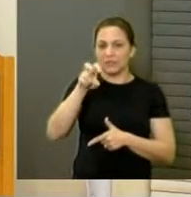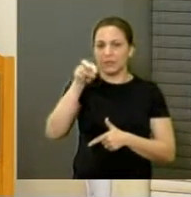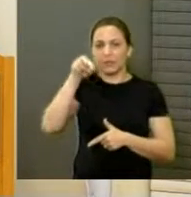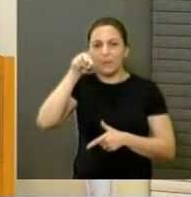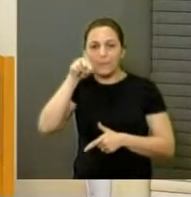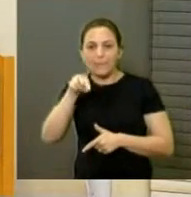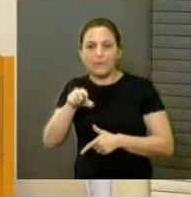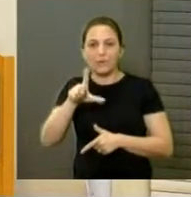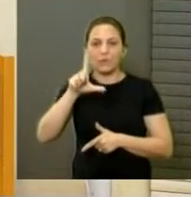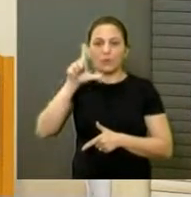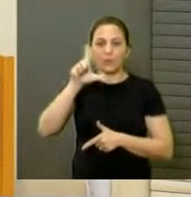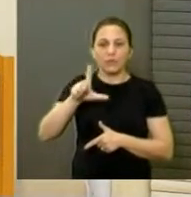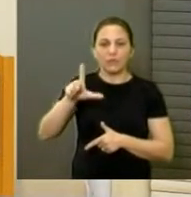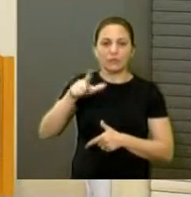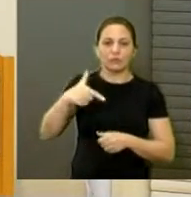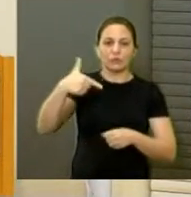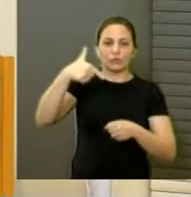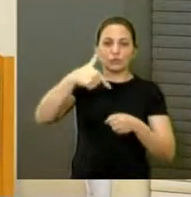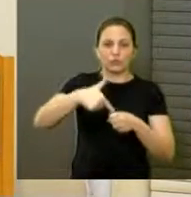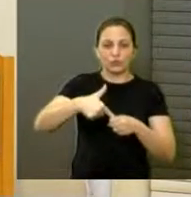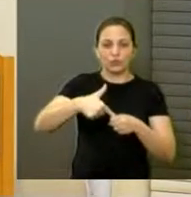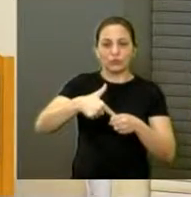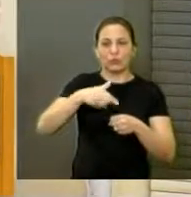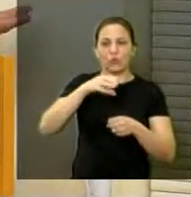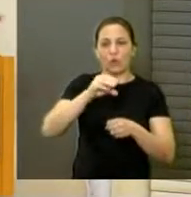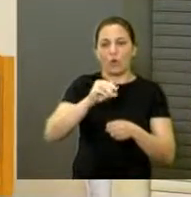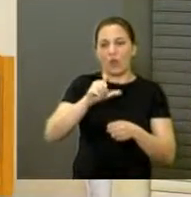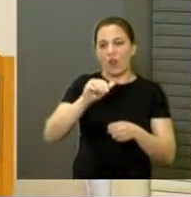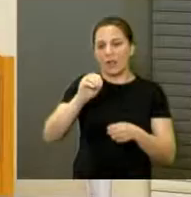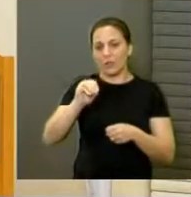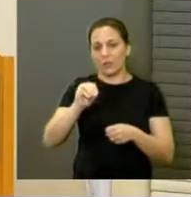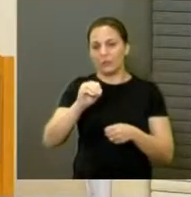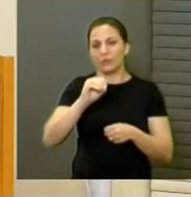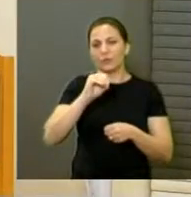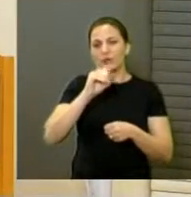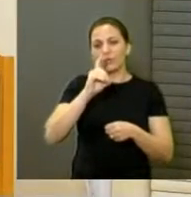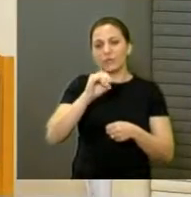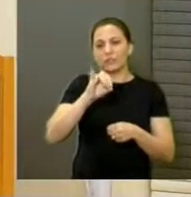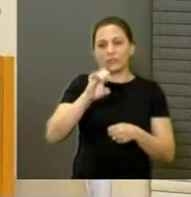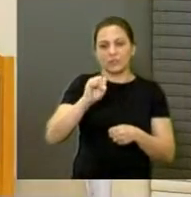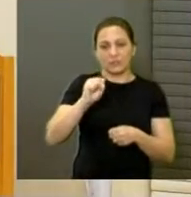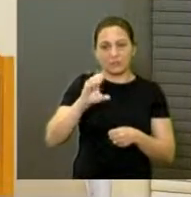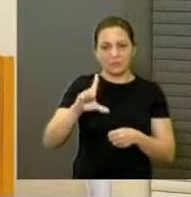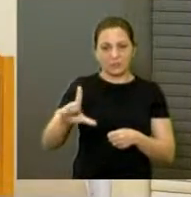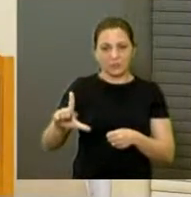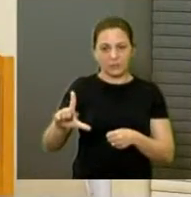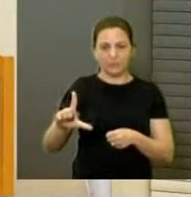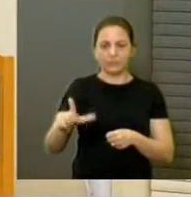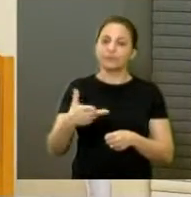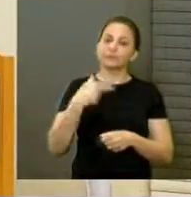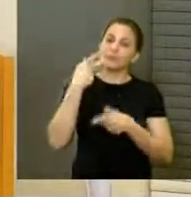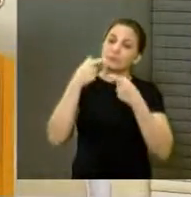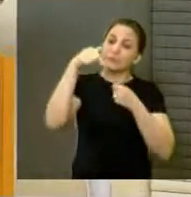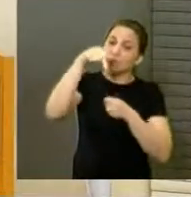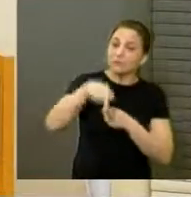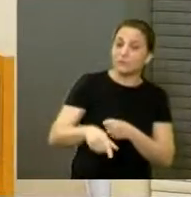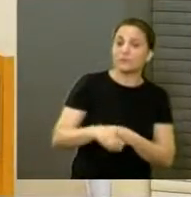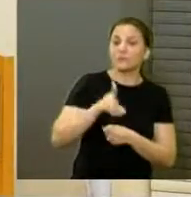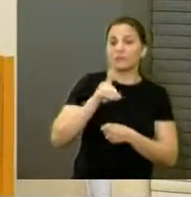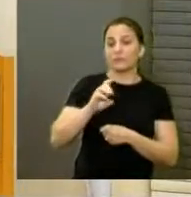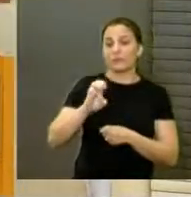litros de óleo diesel. Eles abafaram. Agora vem falar que o